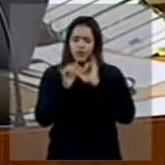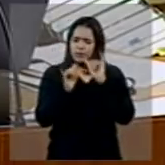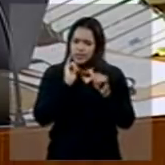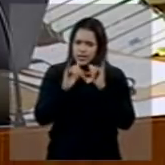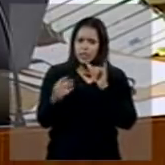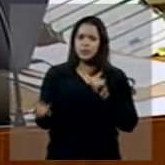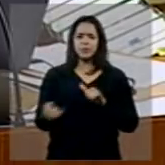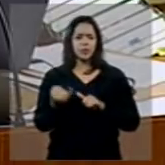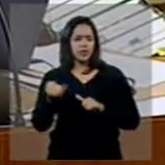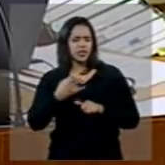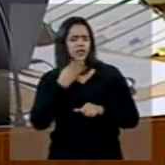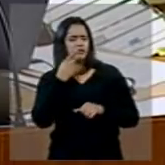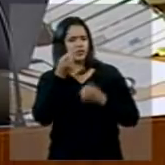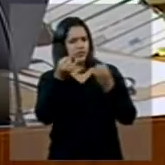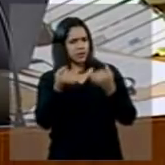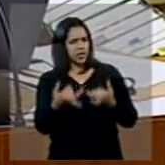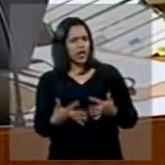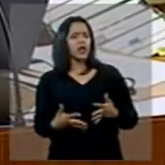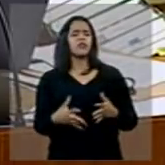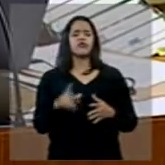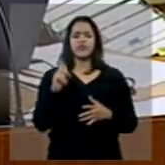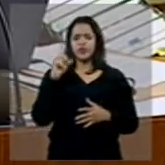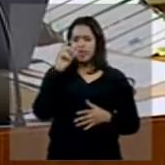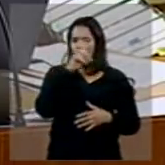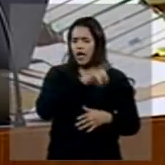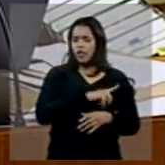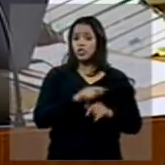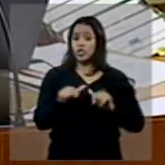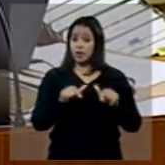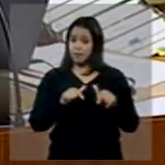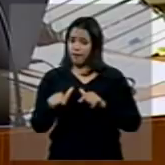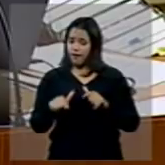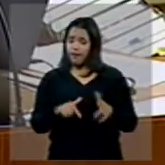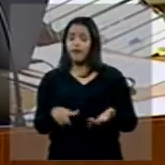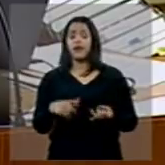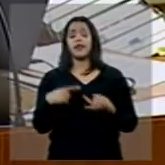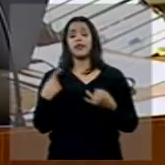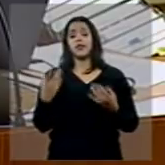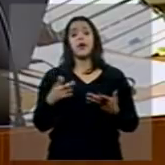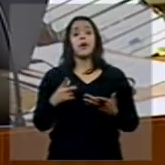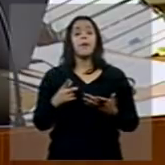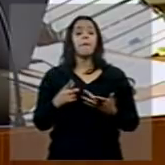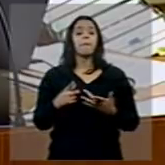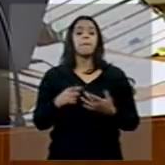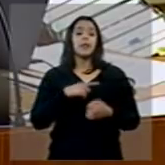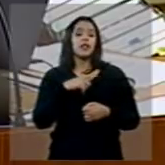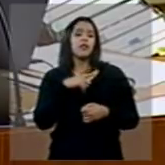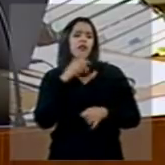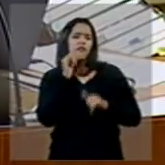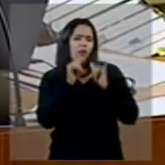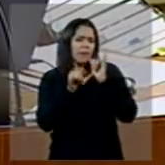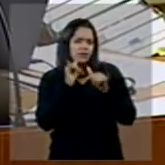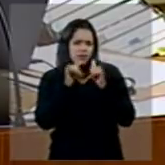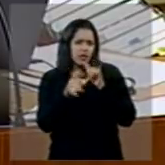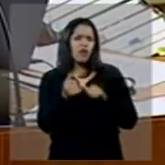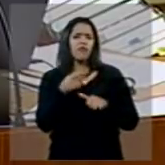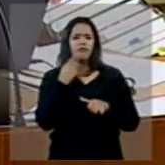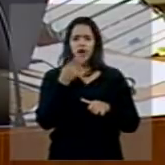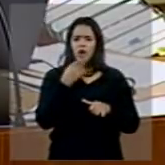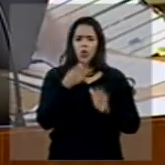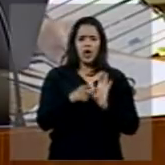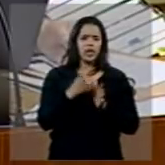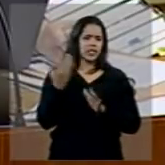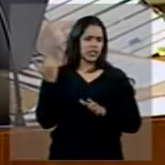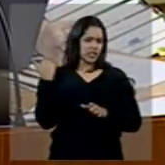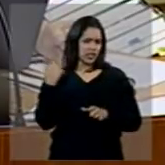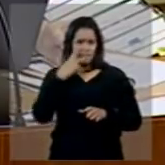das dificuldades operacionais, etc., certamente calcado nas informações que lhe forneceram os técnicos